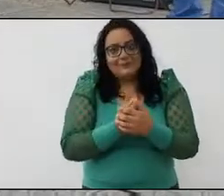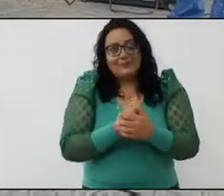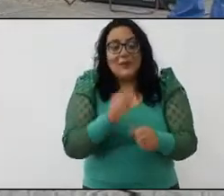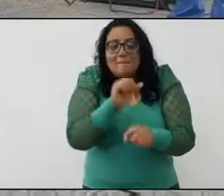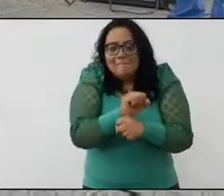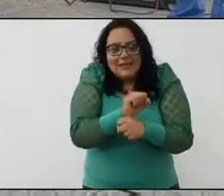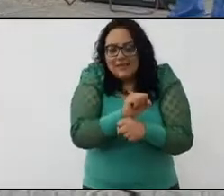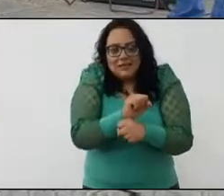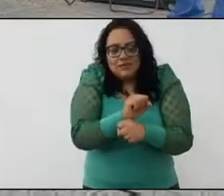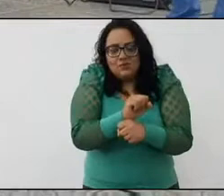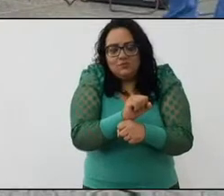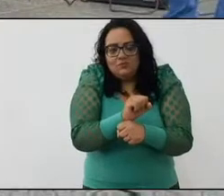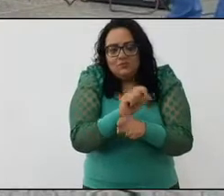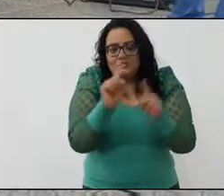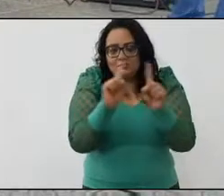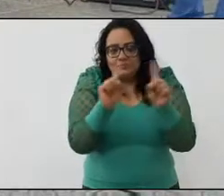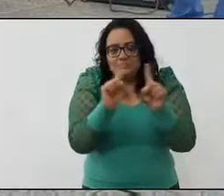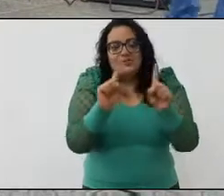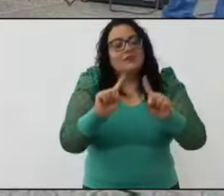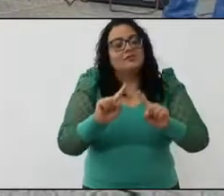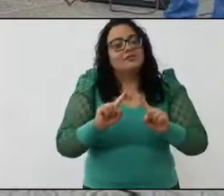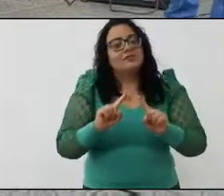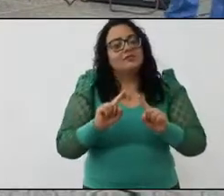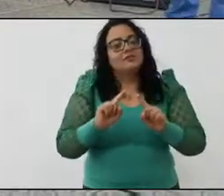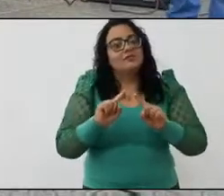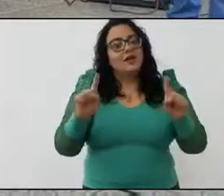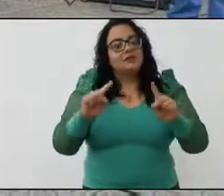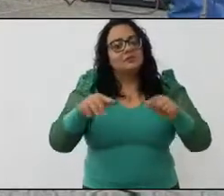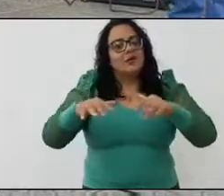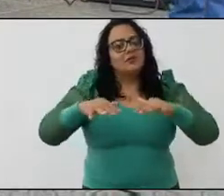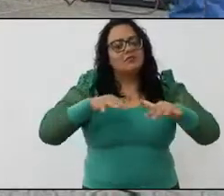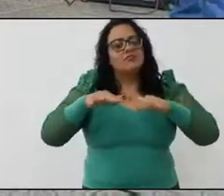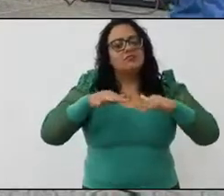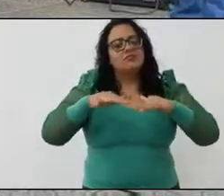parado, mas mobilize